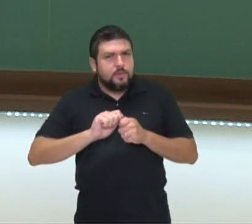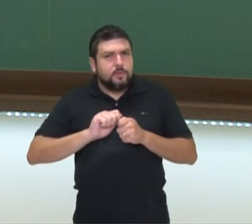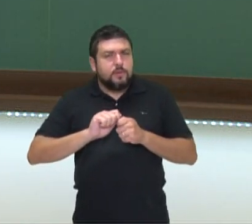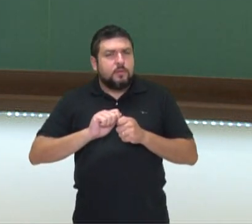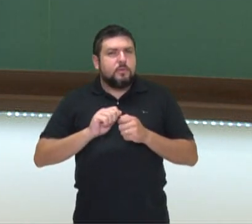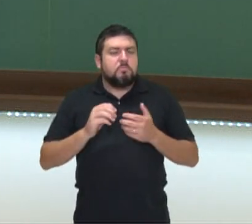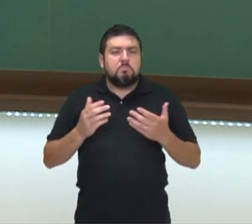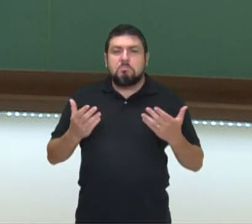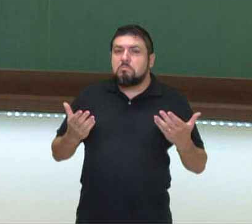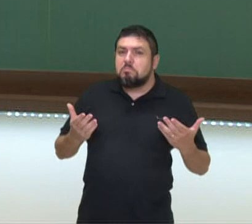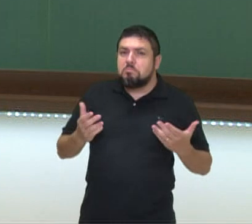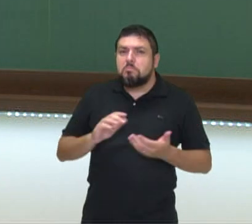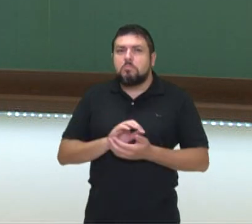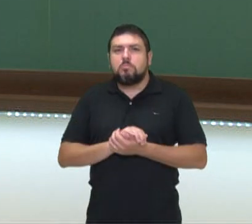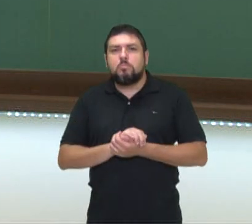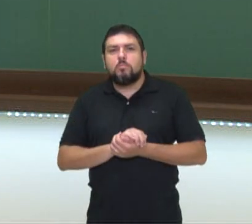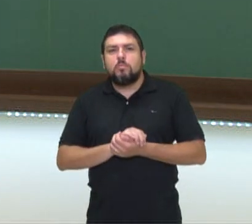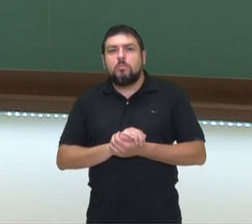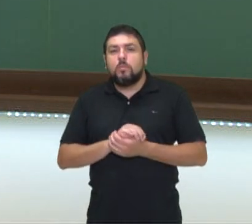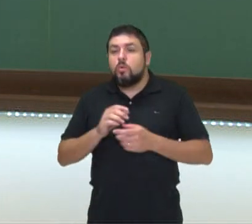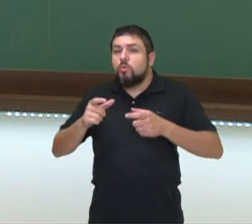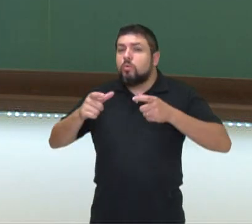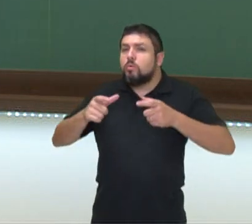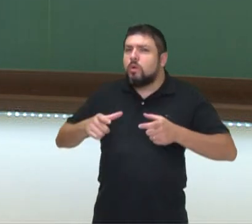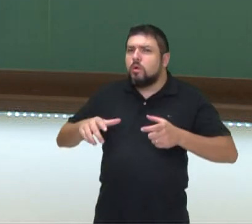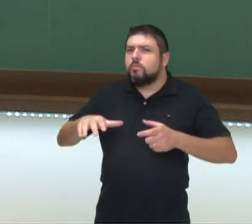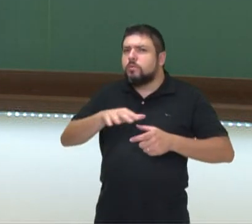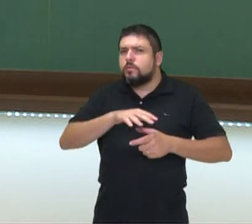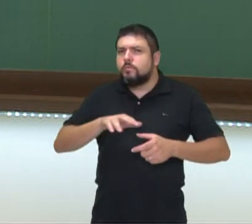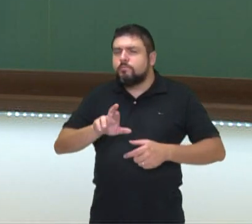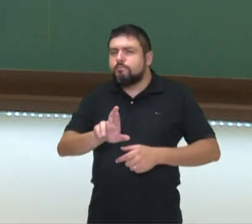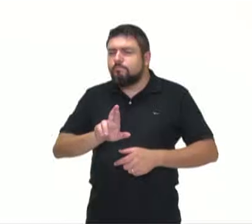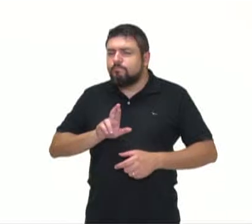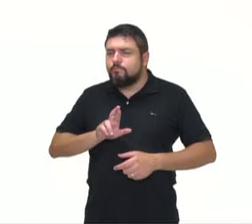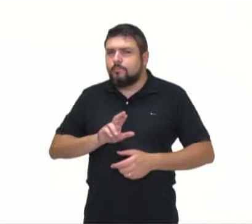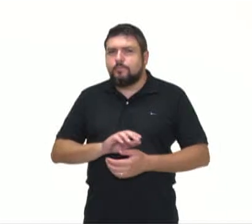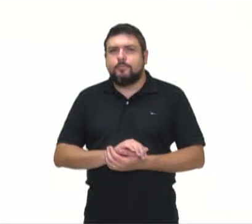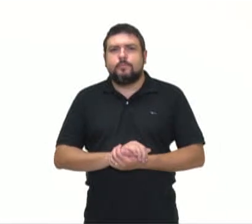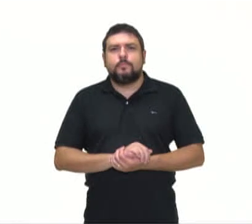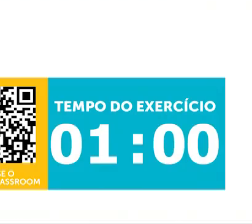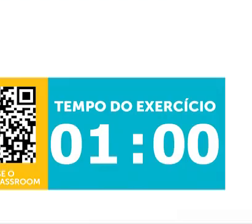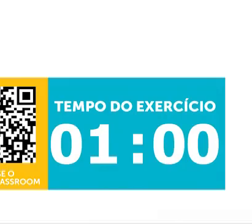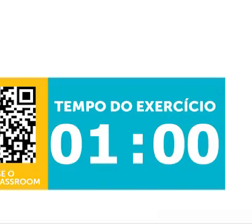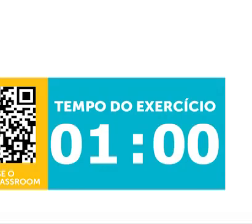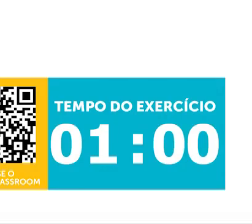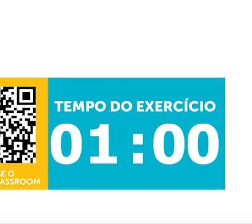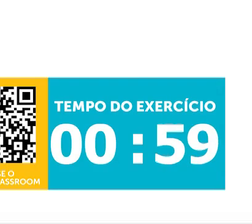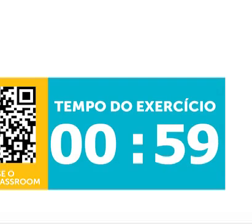estar realizando, o ambiente, e responda.